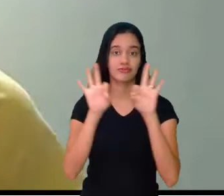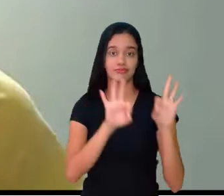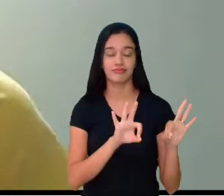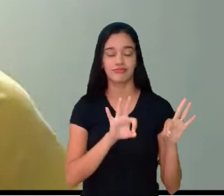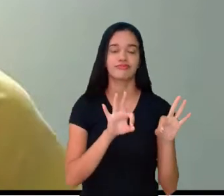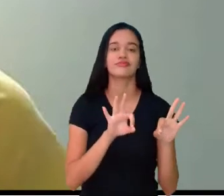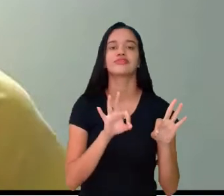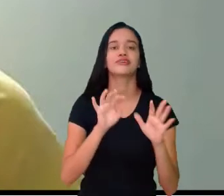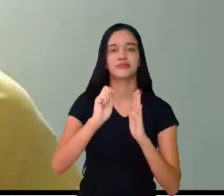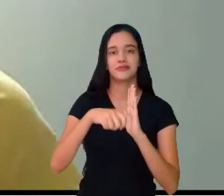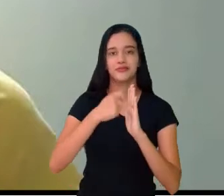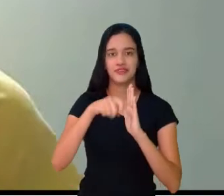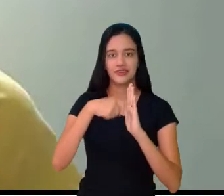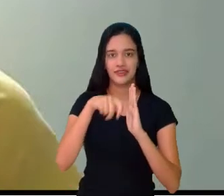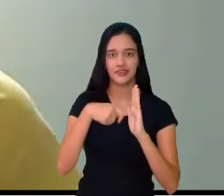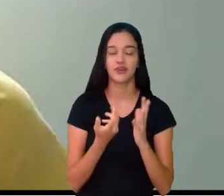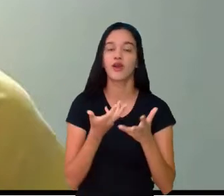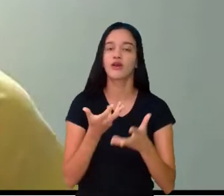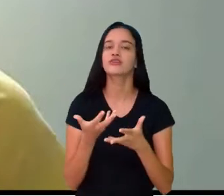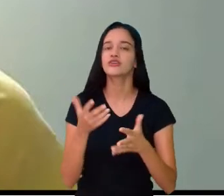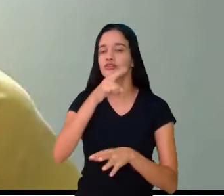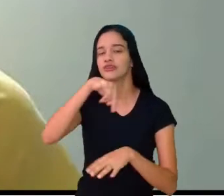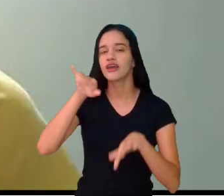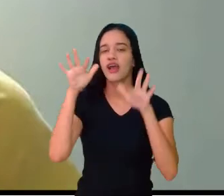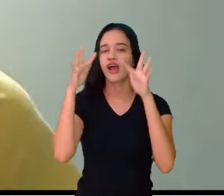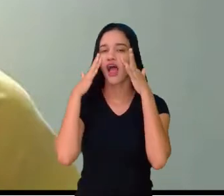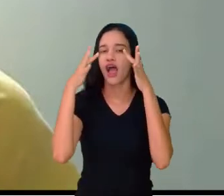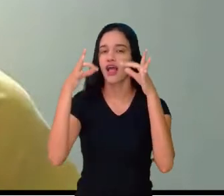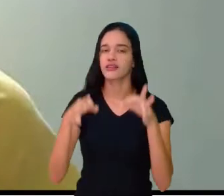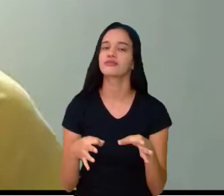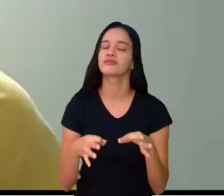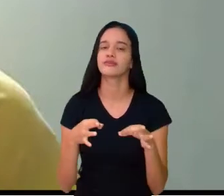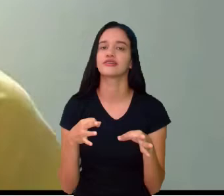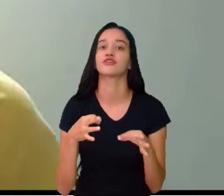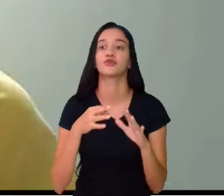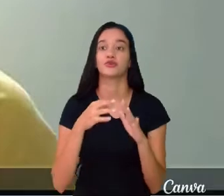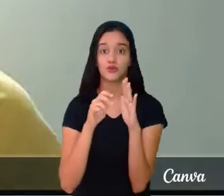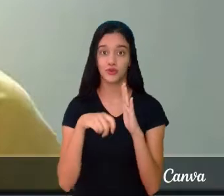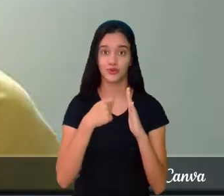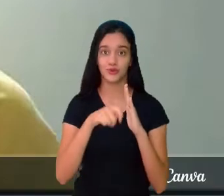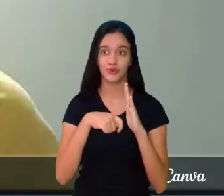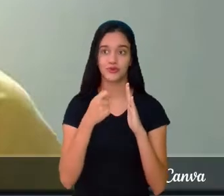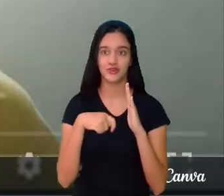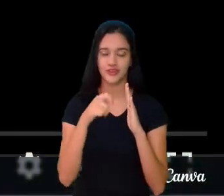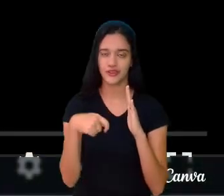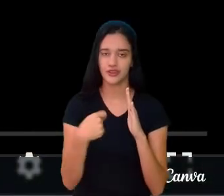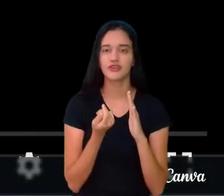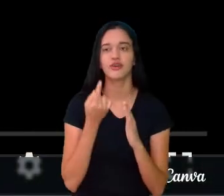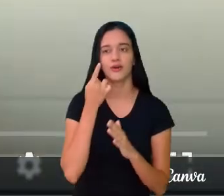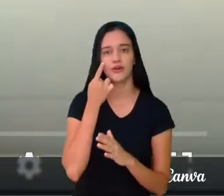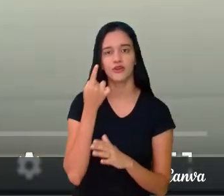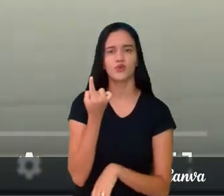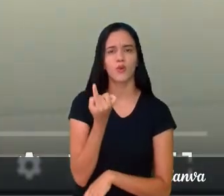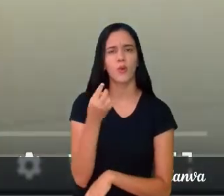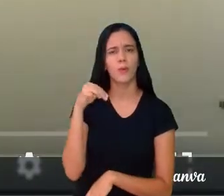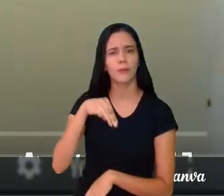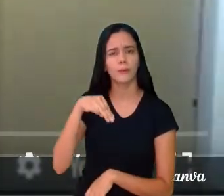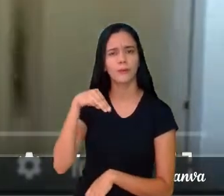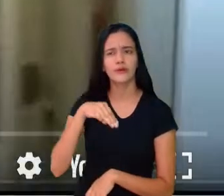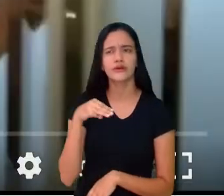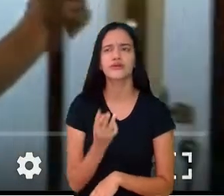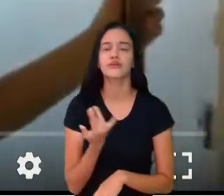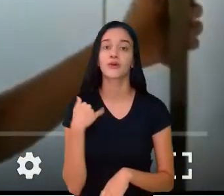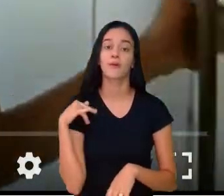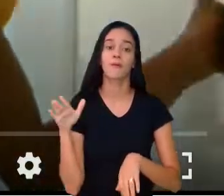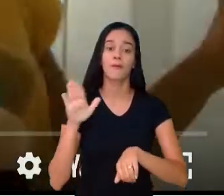aí este vídeo. Eu quero que vocês prestem bastante atenção no vídeo. É um vídeo curto de 1 minuto. Com a situação